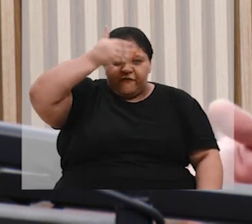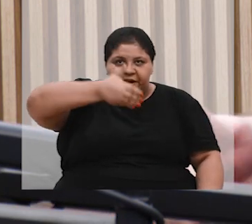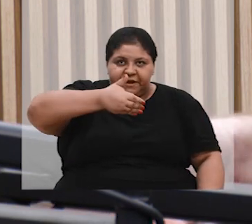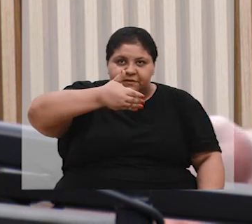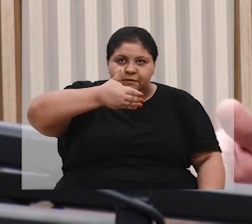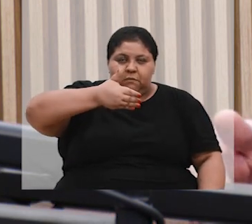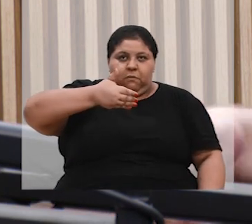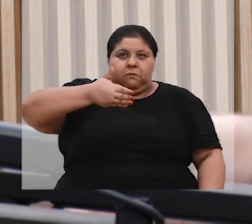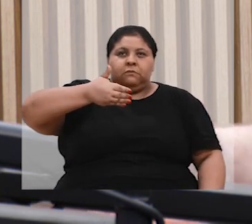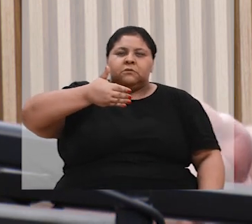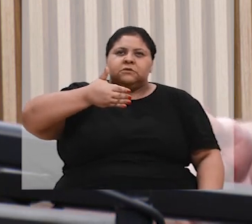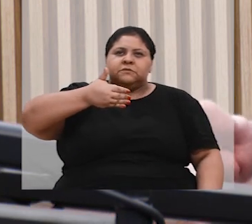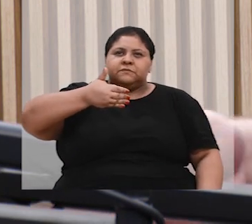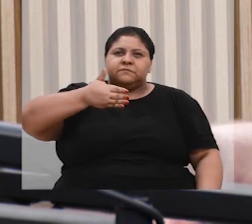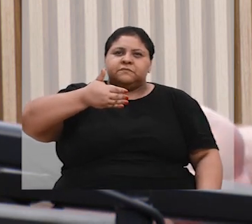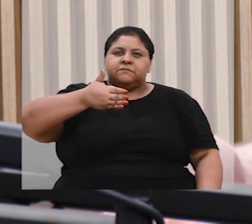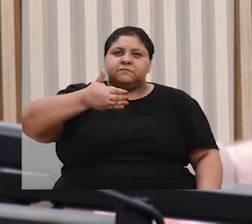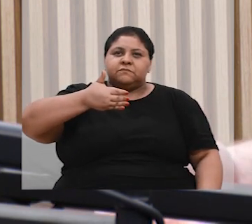frente